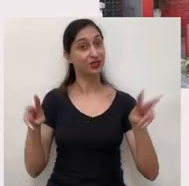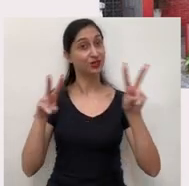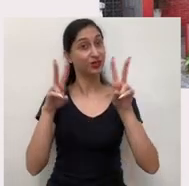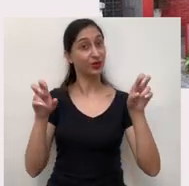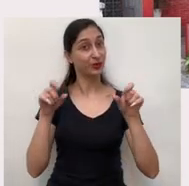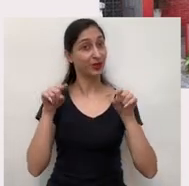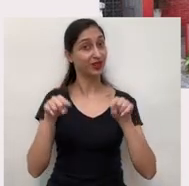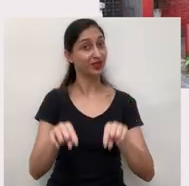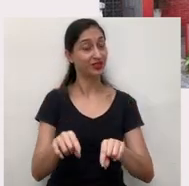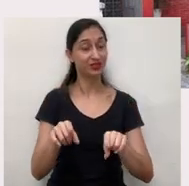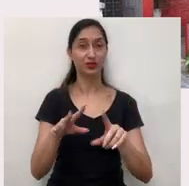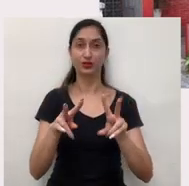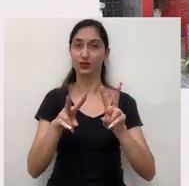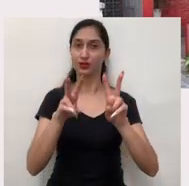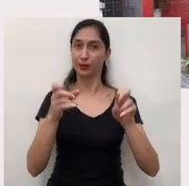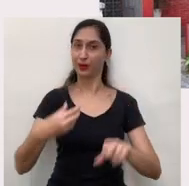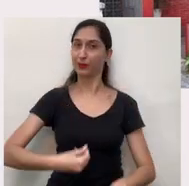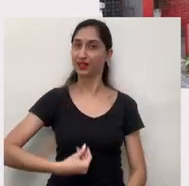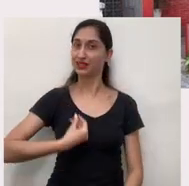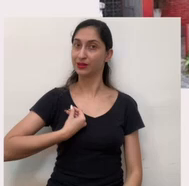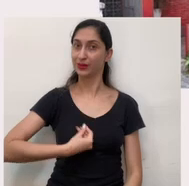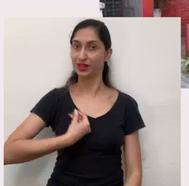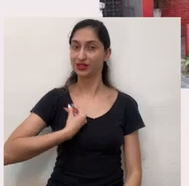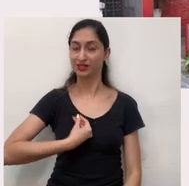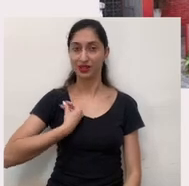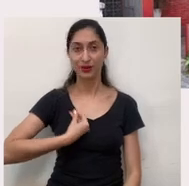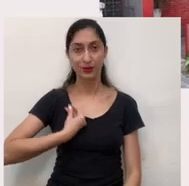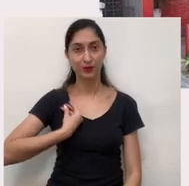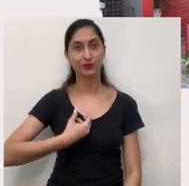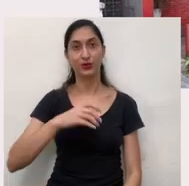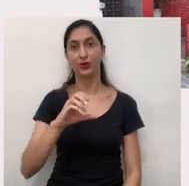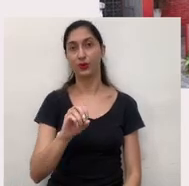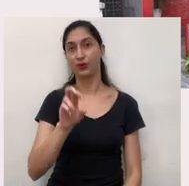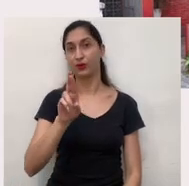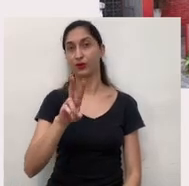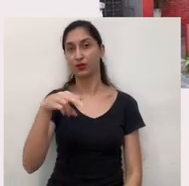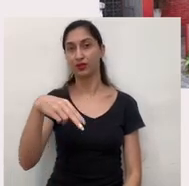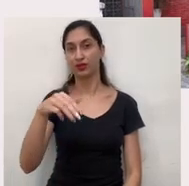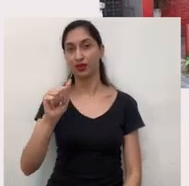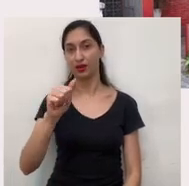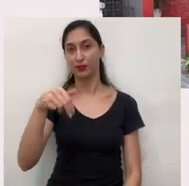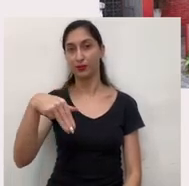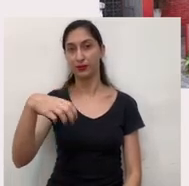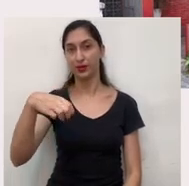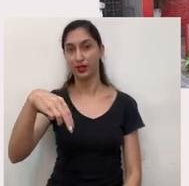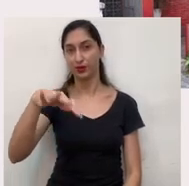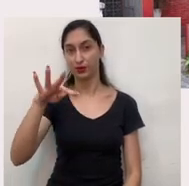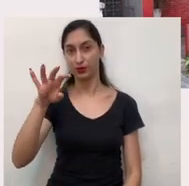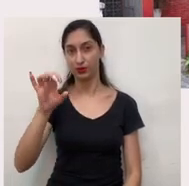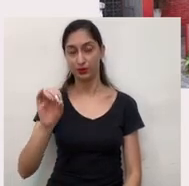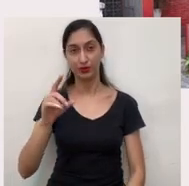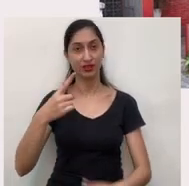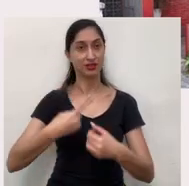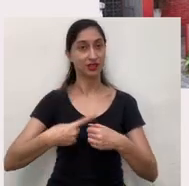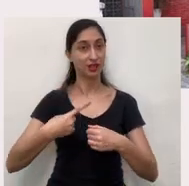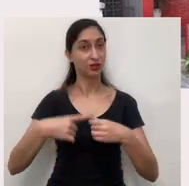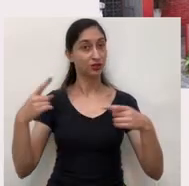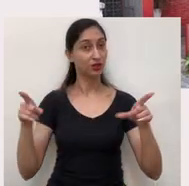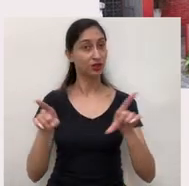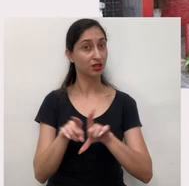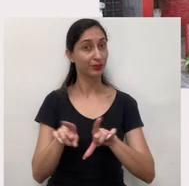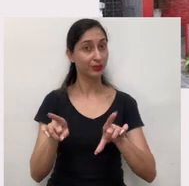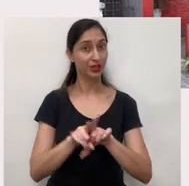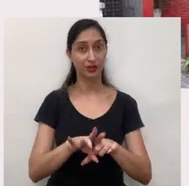conversar sobre a presença do ornamento na cidade, mas, sobretudo, sobre